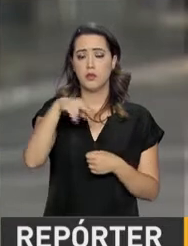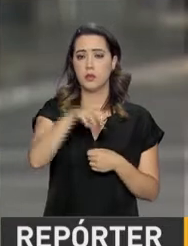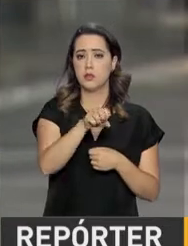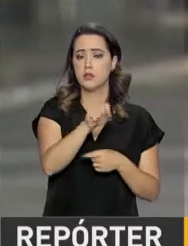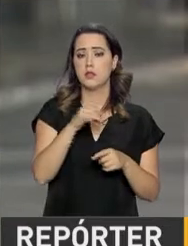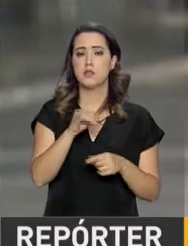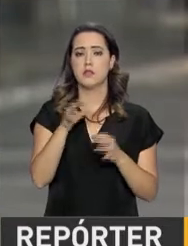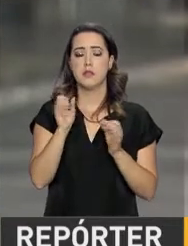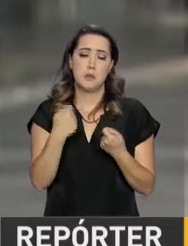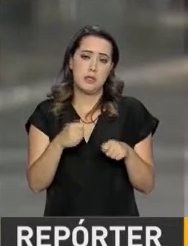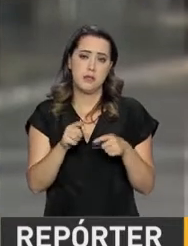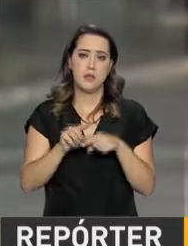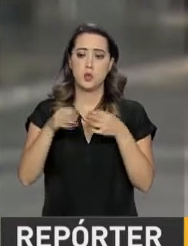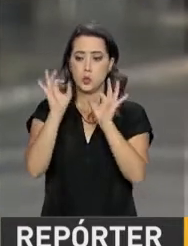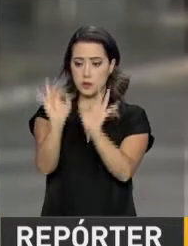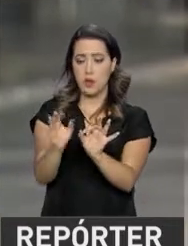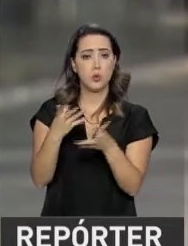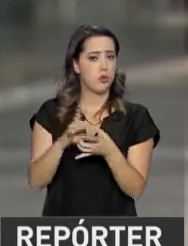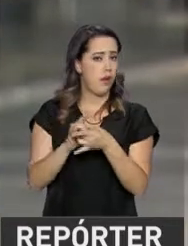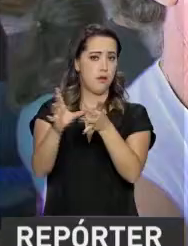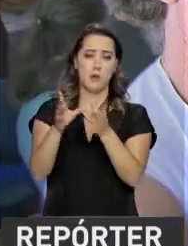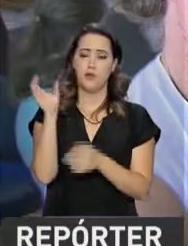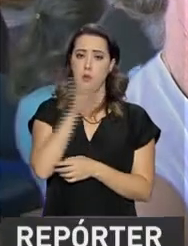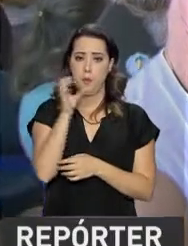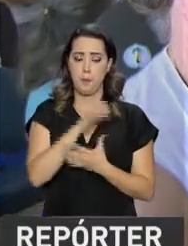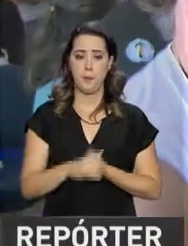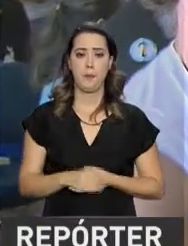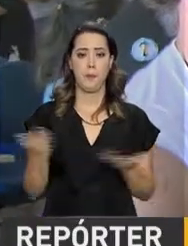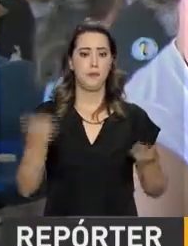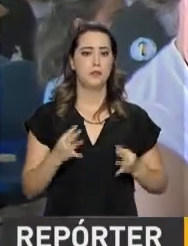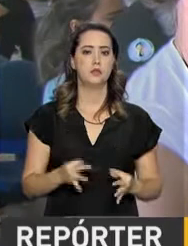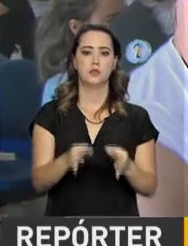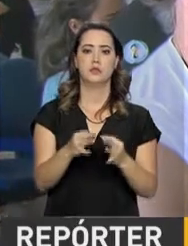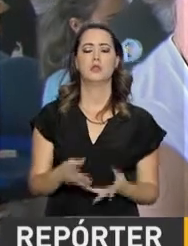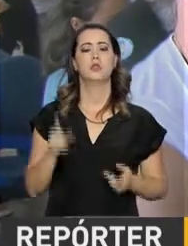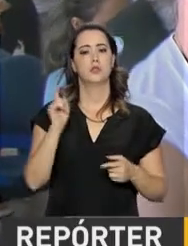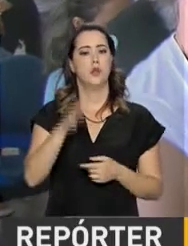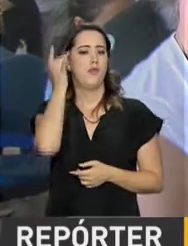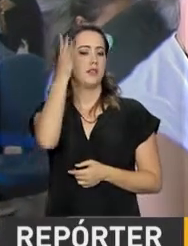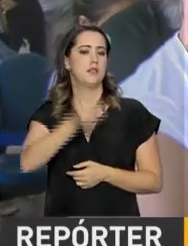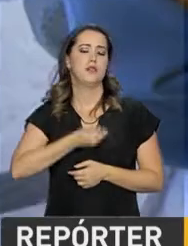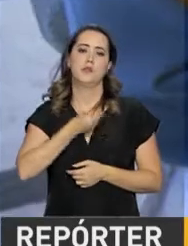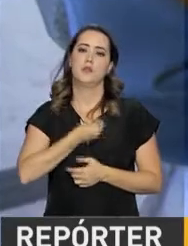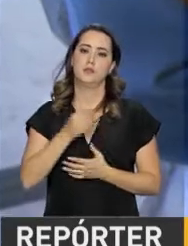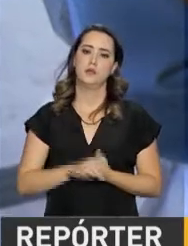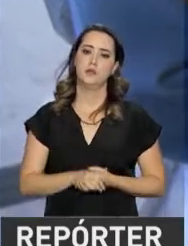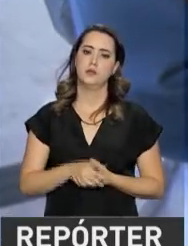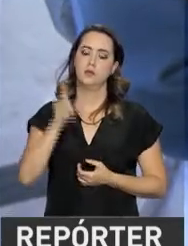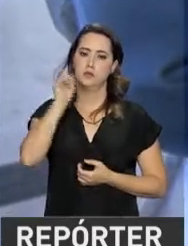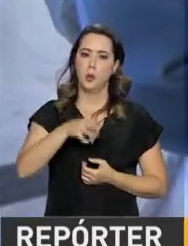estiver certo o benefício será concedido automaticamente a tecnologia está exatamente para isso para facilitar a vida da gente eu